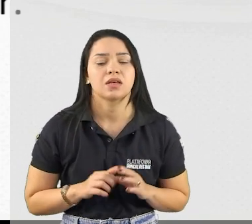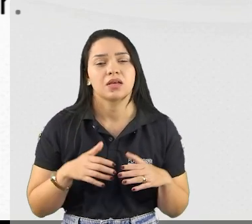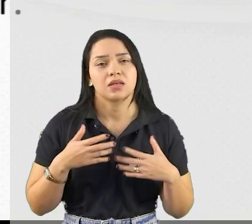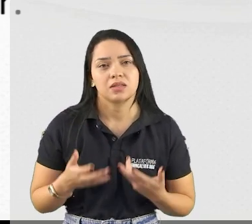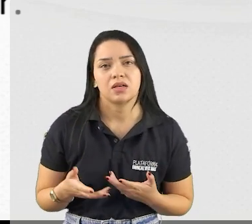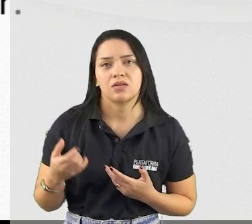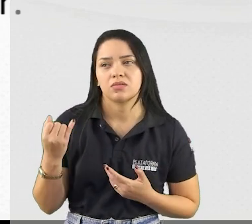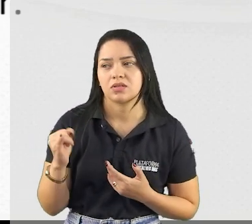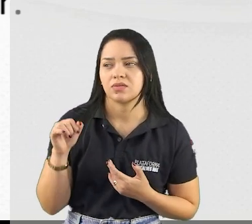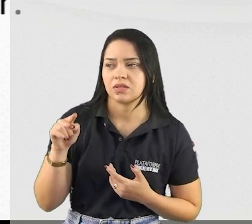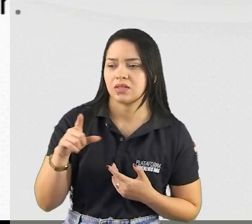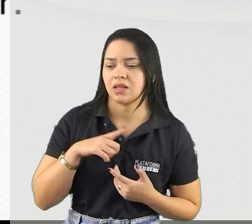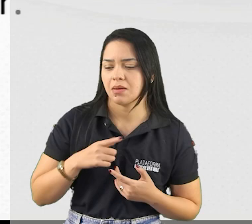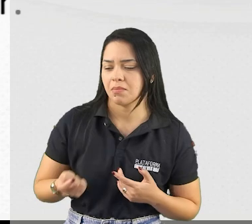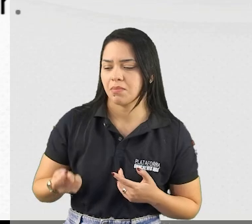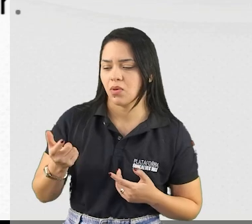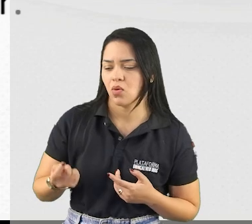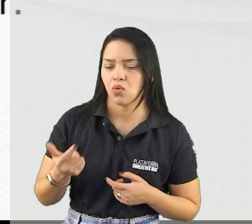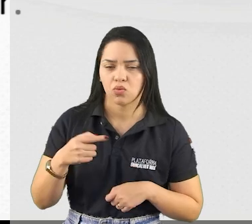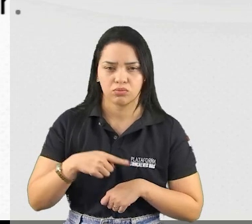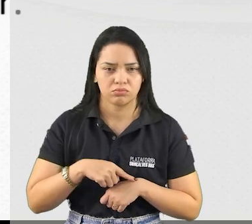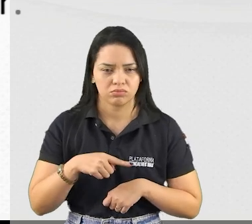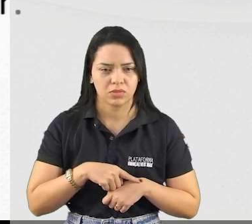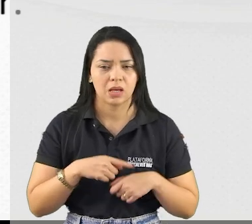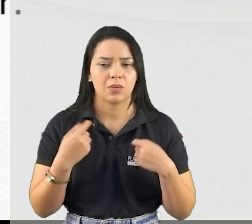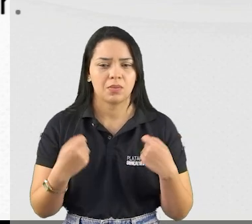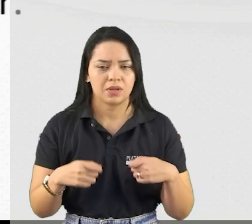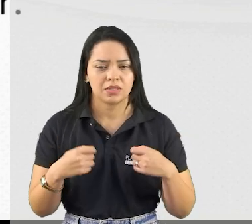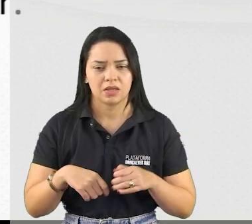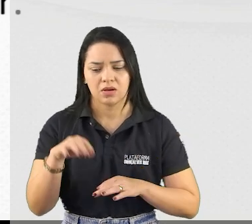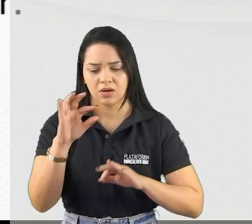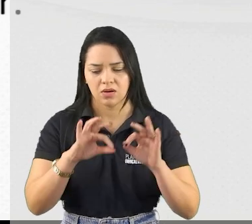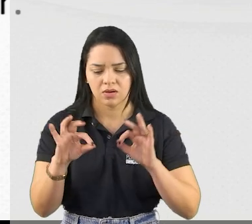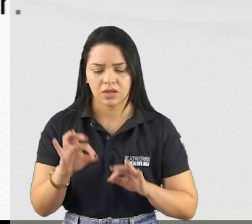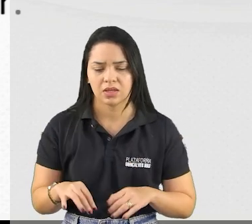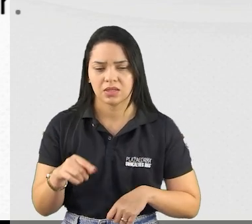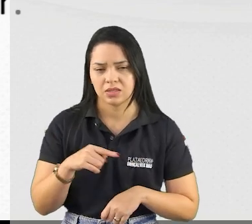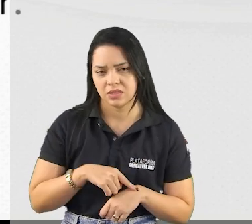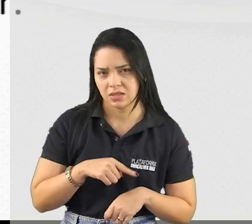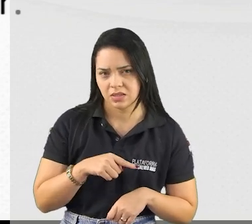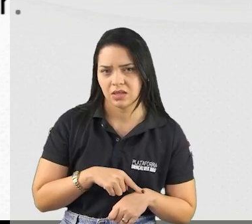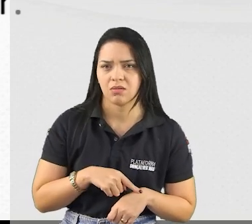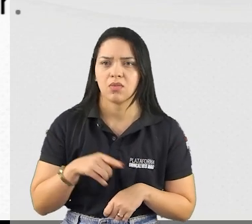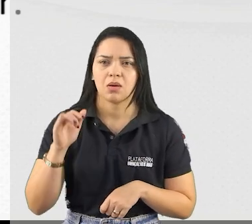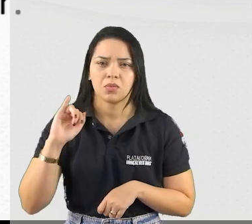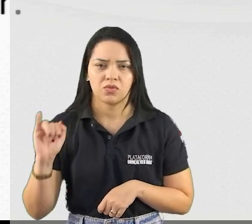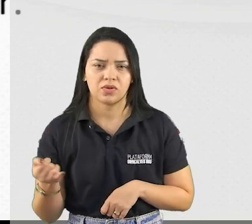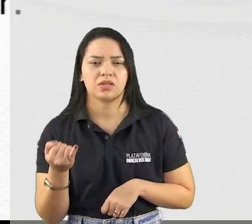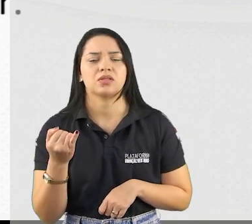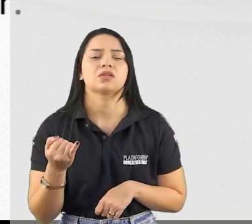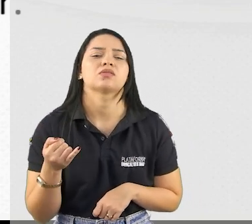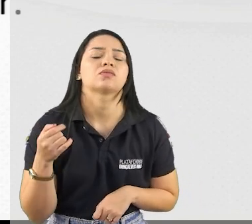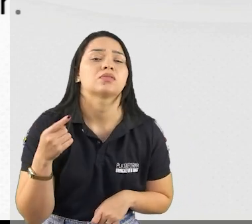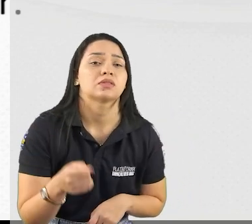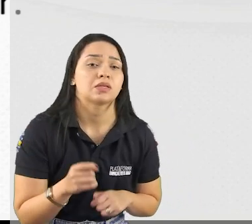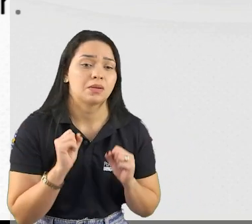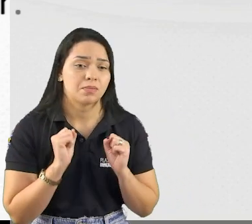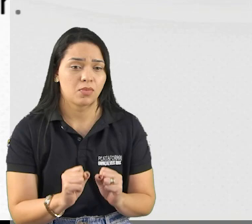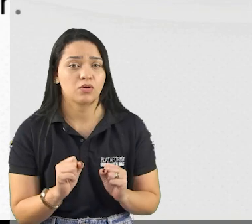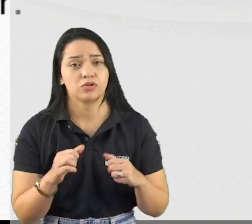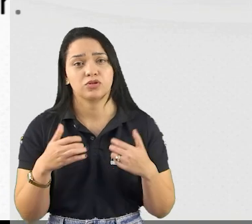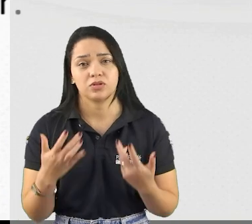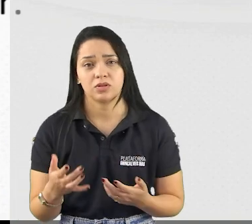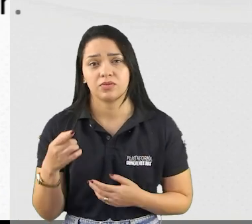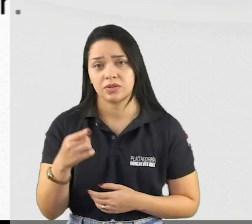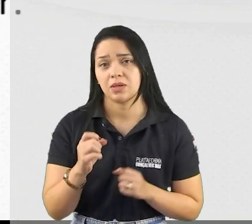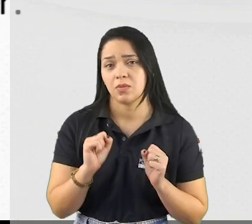você tem pouco tempo, você precisa fazer a gestão desse tempo, aproveitando o máximo que você puder, então é essencial